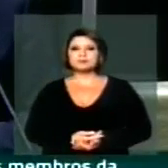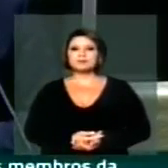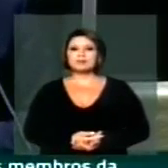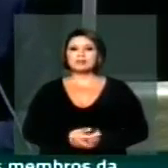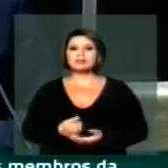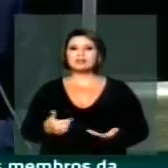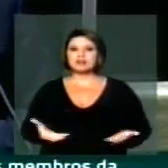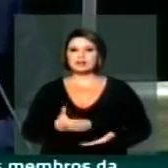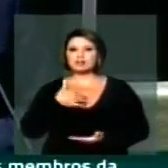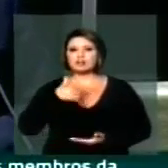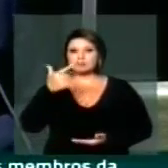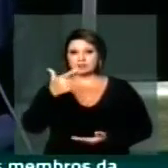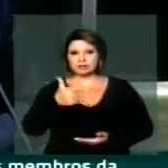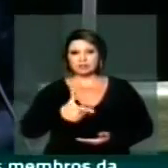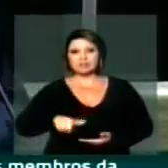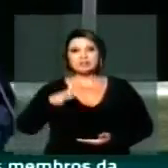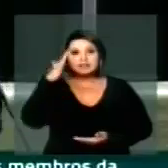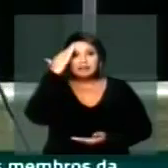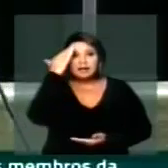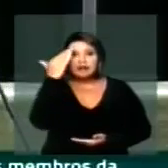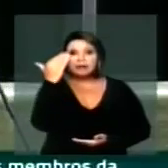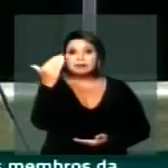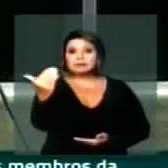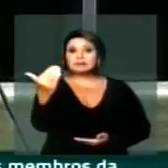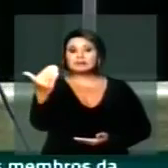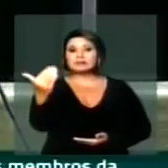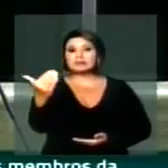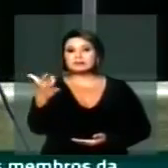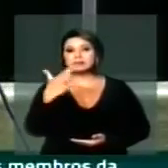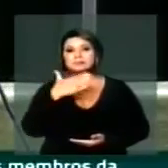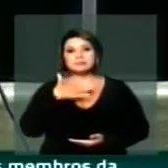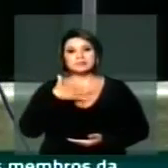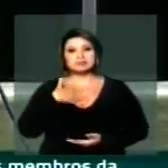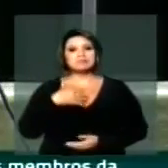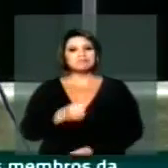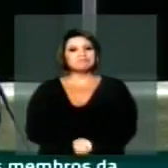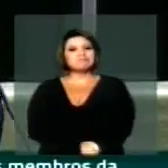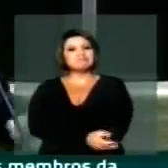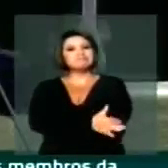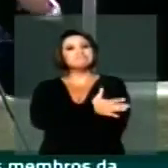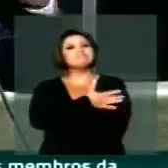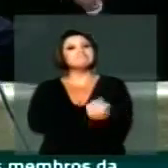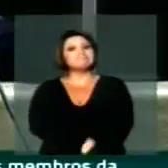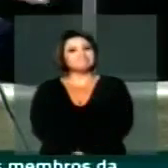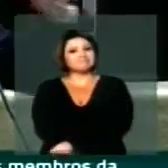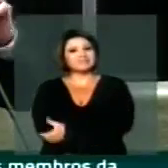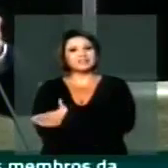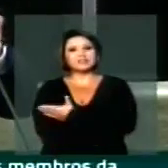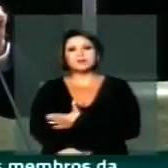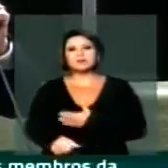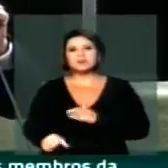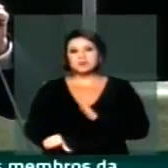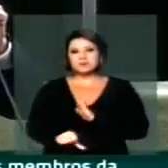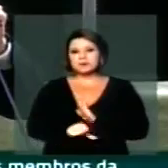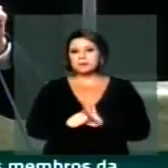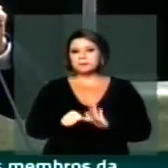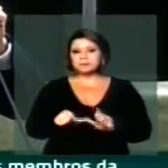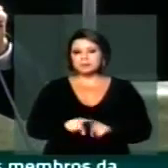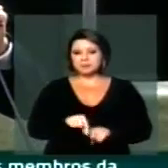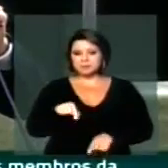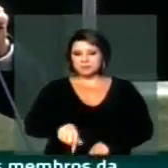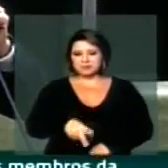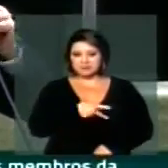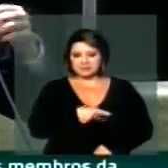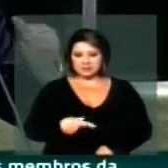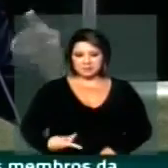Quero repartir, repito, na forma de agradecimento, a minha maior emoção quando fui eleito presidente